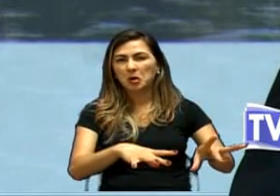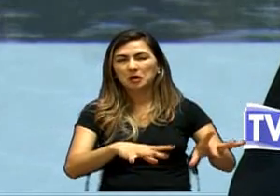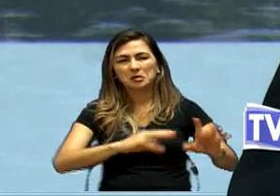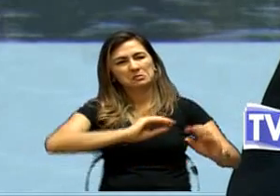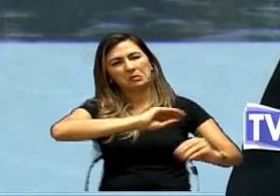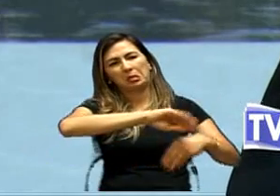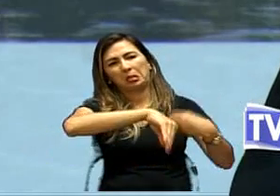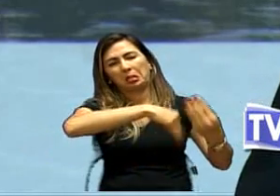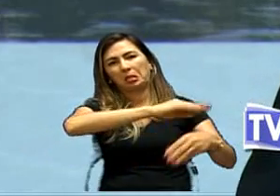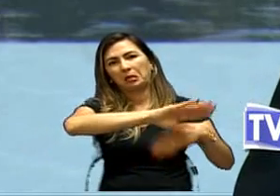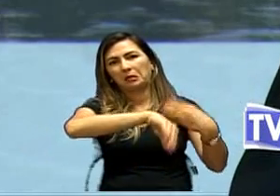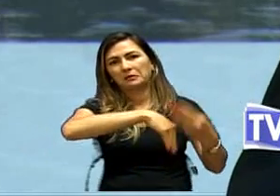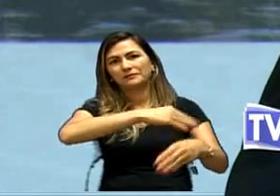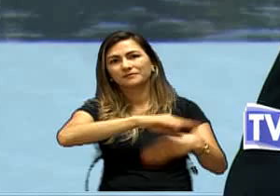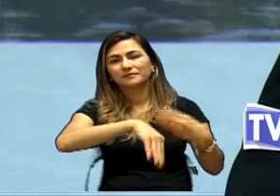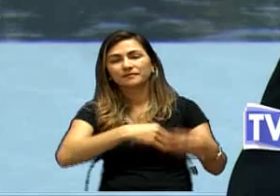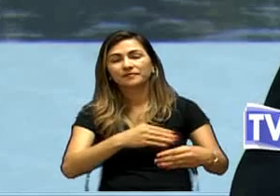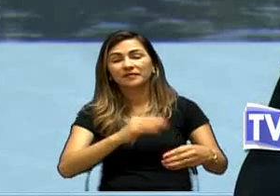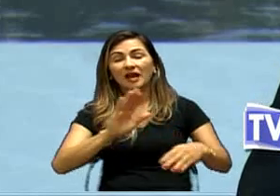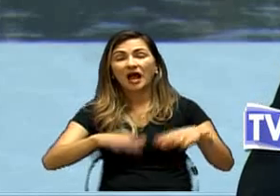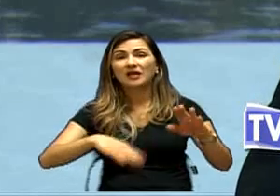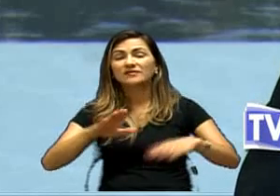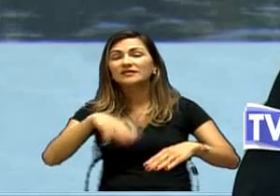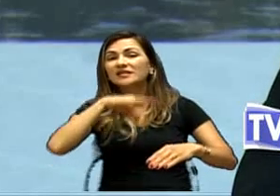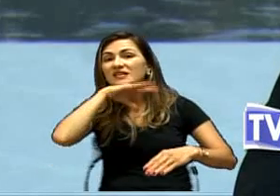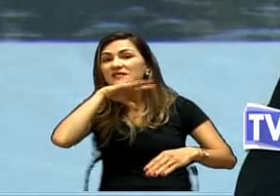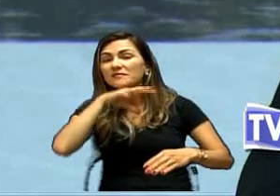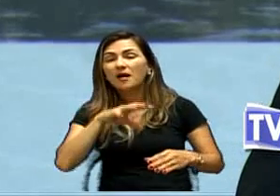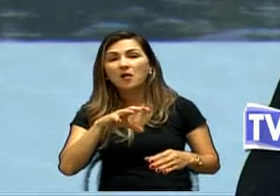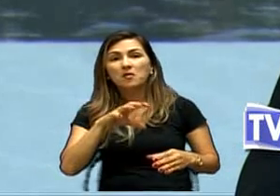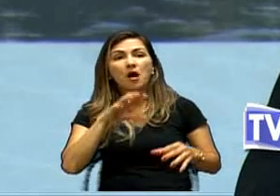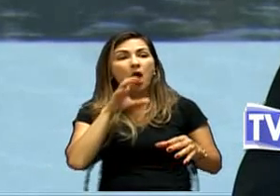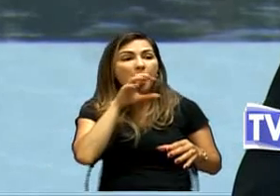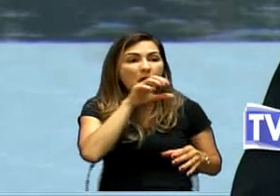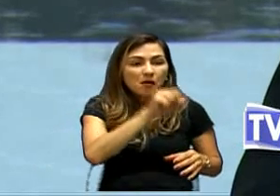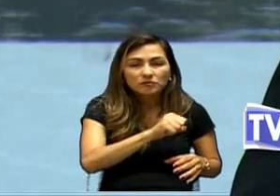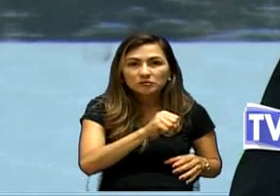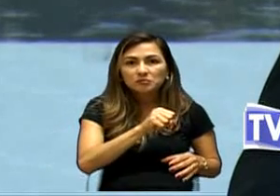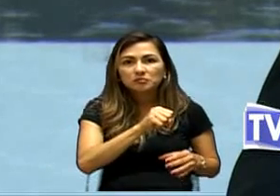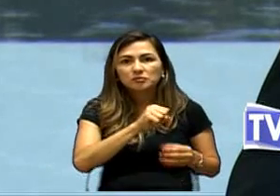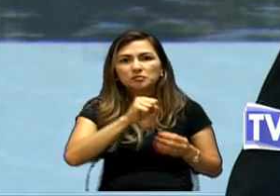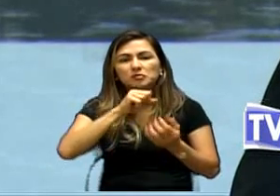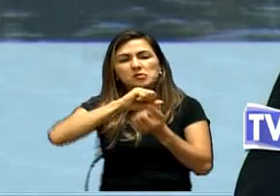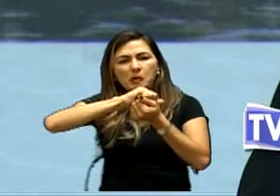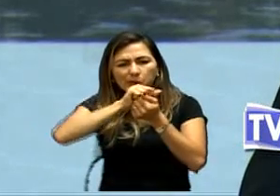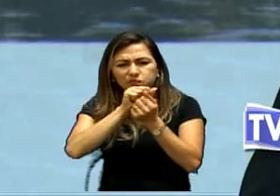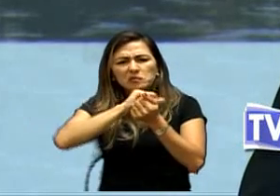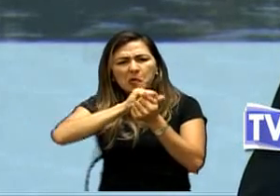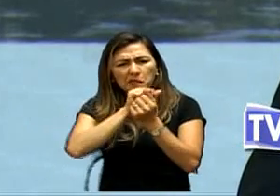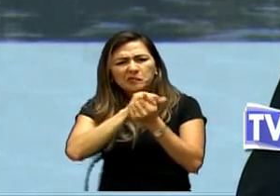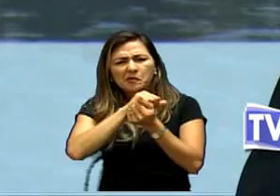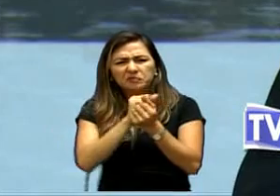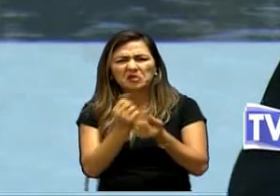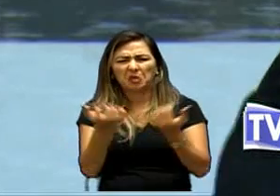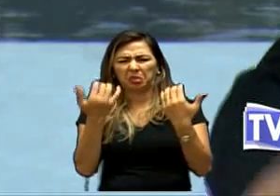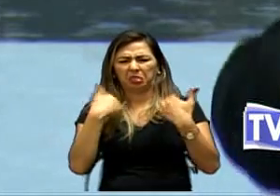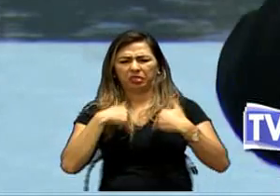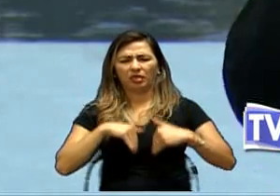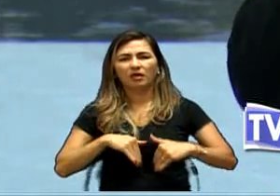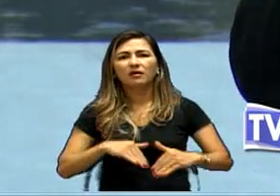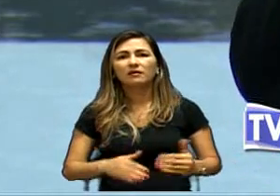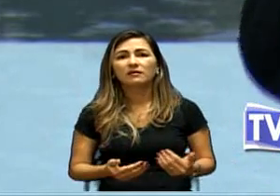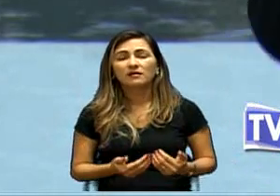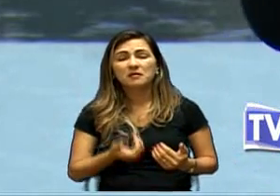ele através dos peixes, através dos animais, através da água. Então, nós precisamos nos direcionar a partir